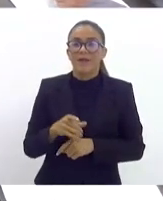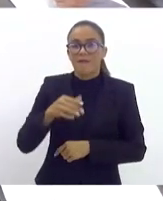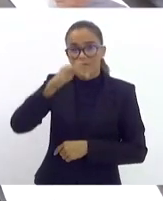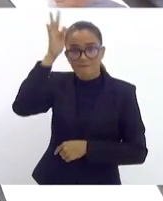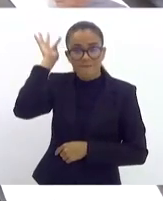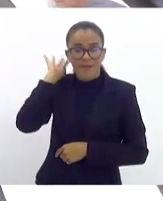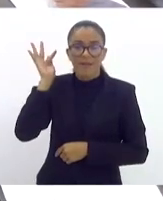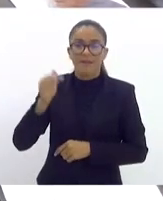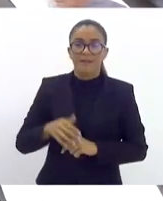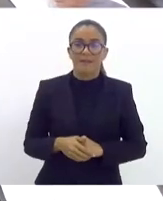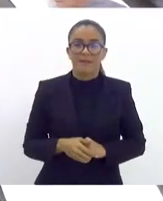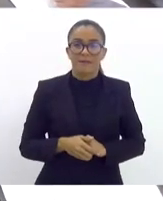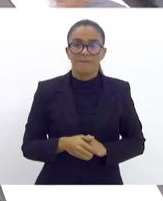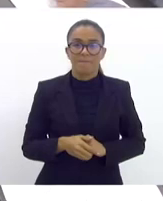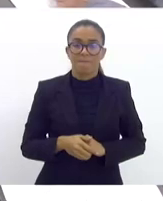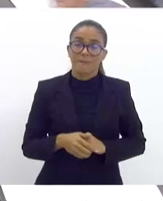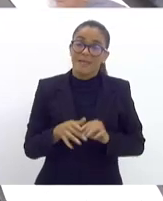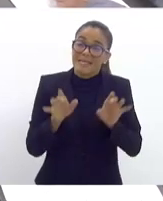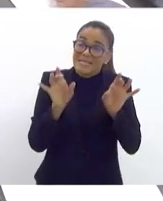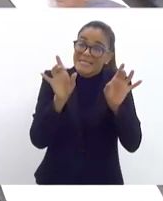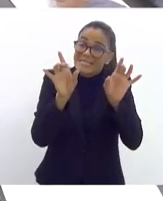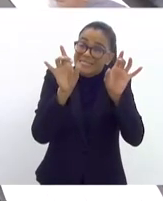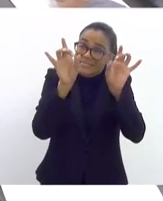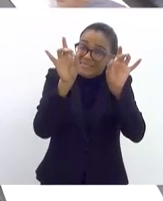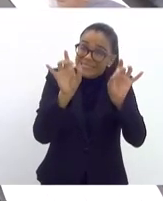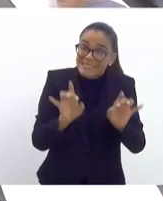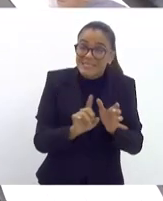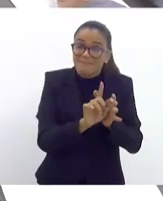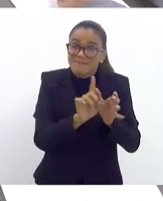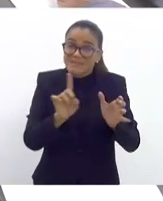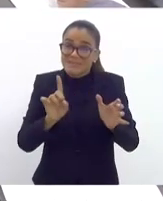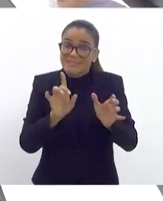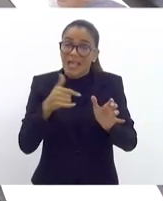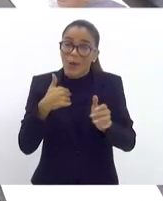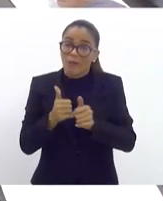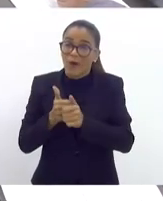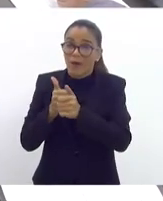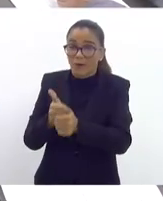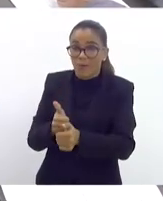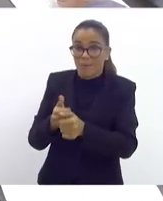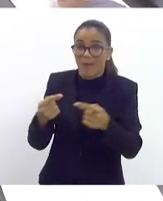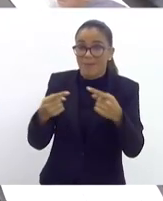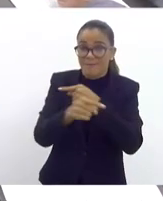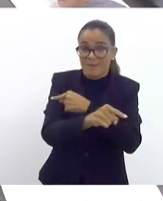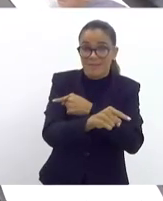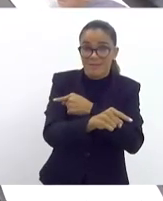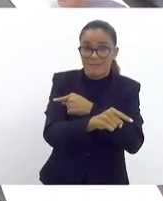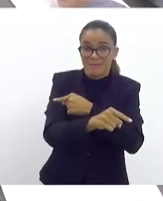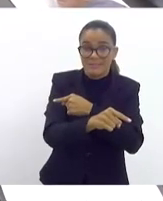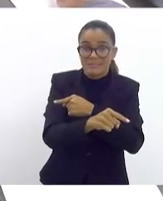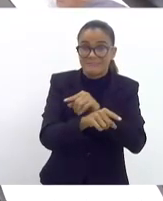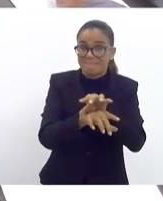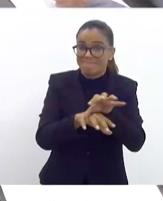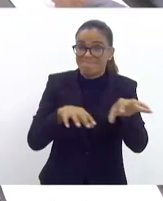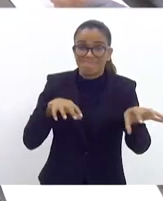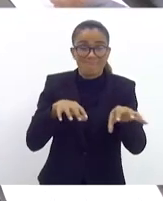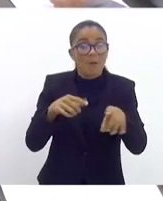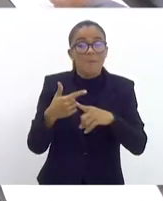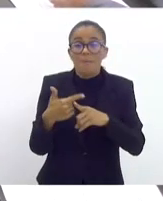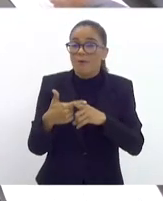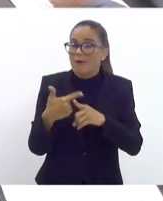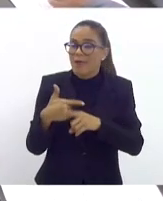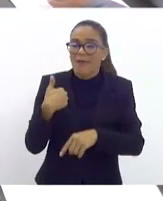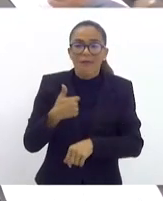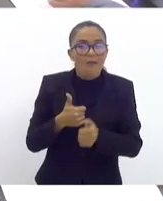Pacheco excepcionalmente eu vou acompanhar a divergência porque normalmente